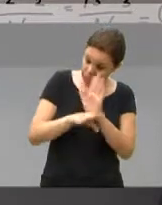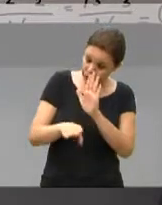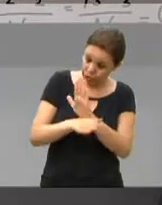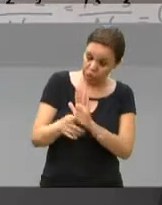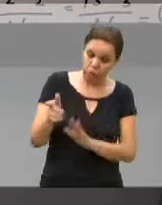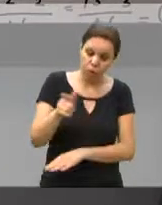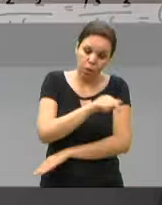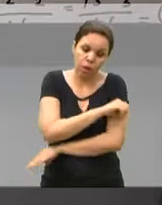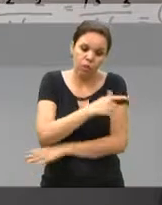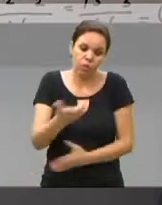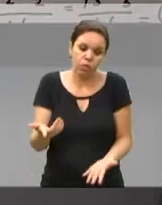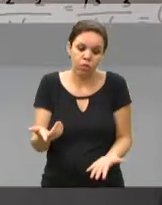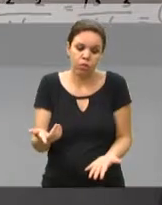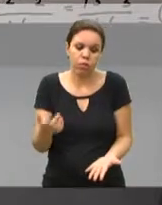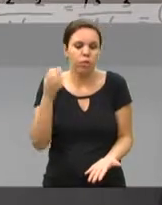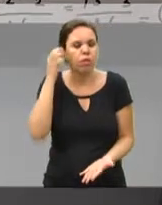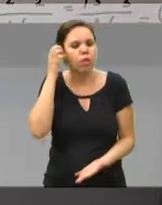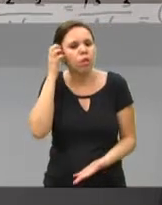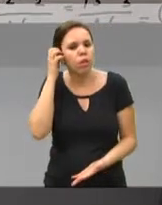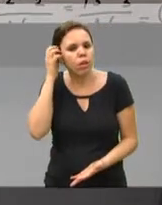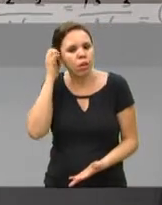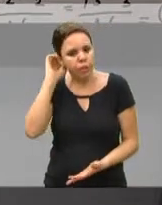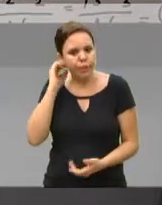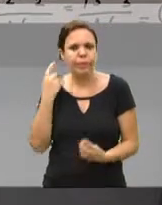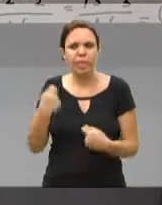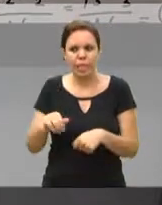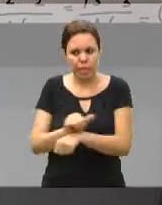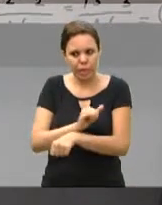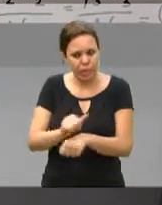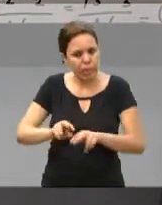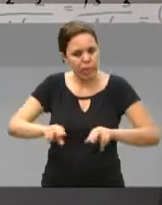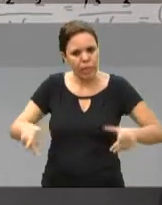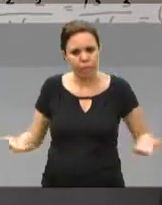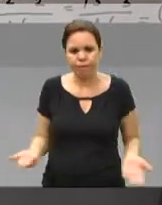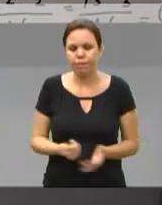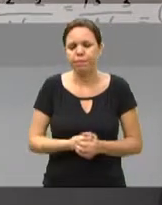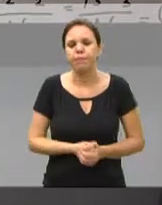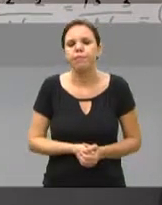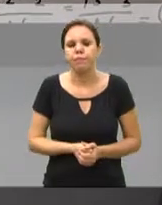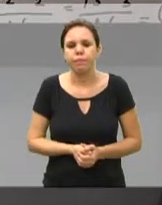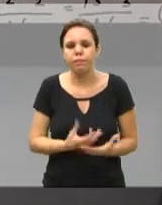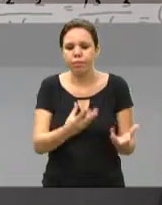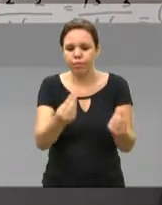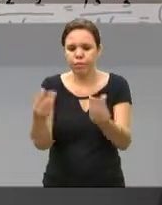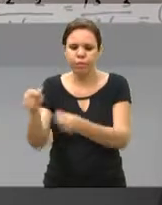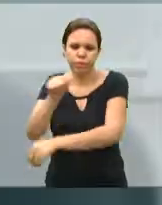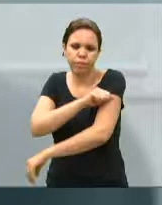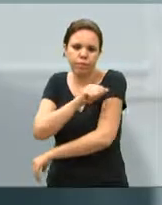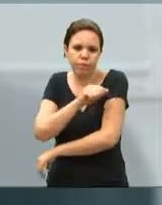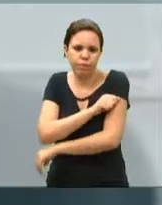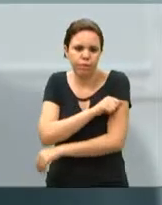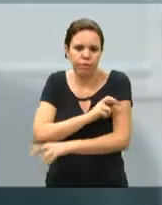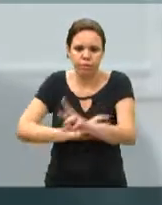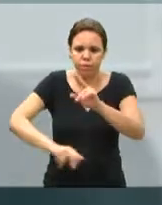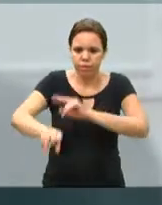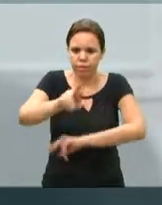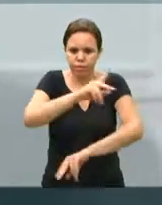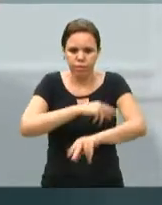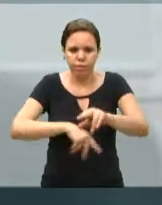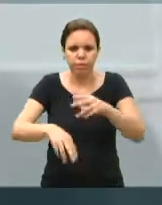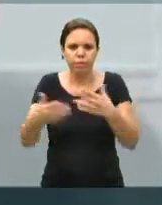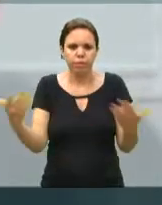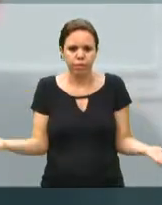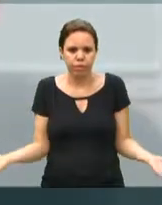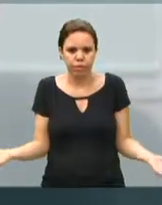criatividade, né? Sim, sim. O professor ele tem que se virar ali, porque você tem muitos alunos ali com diversas